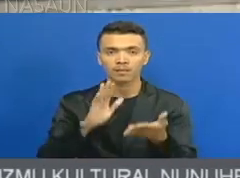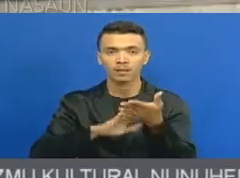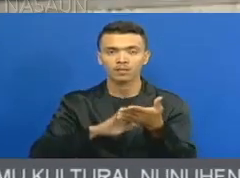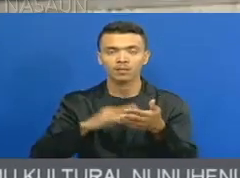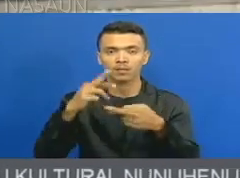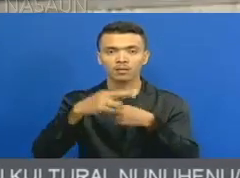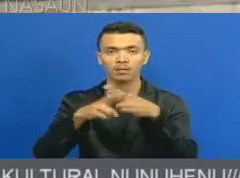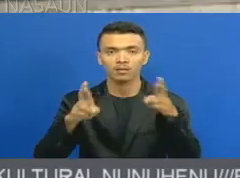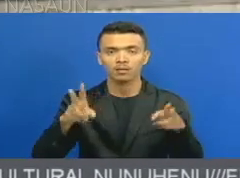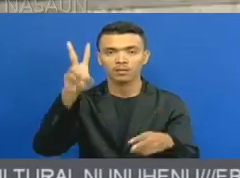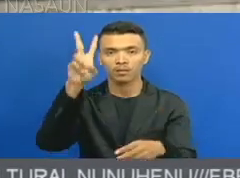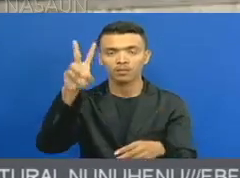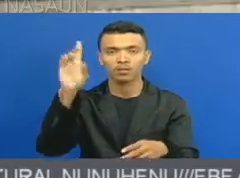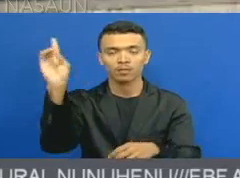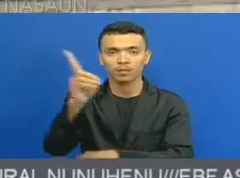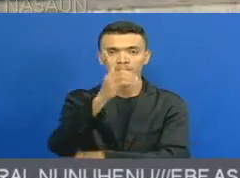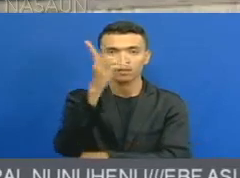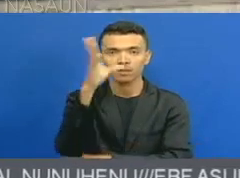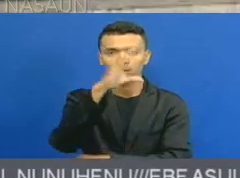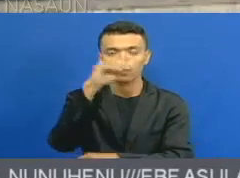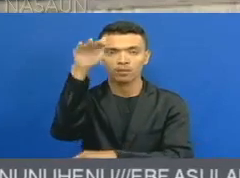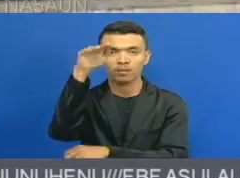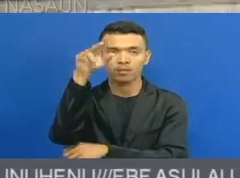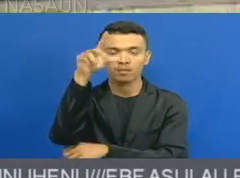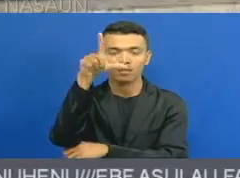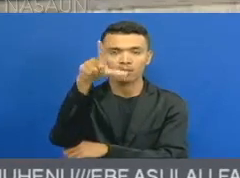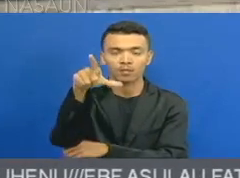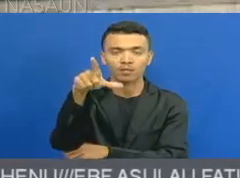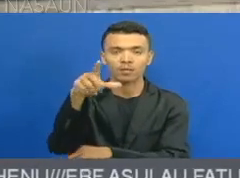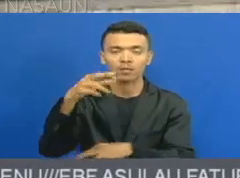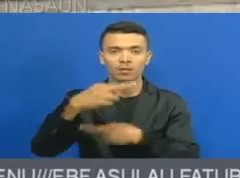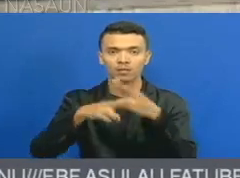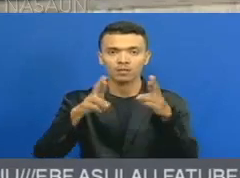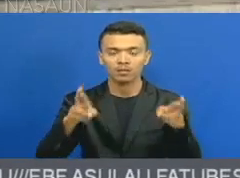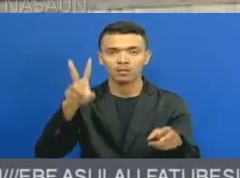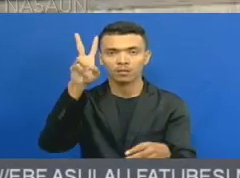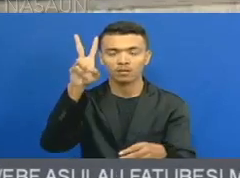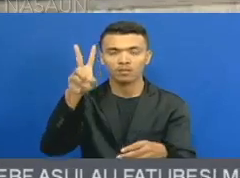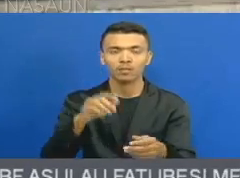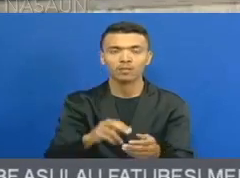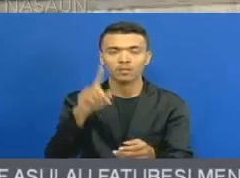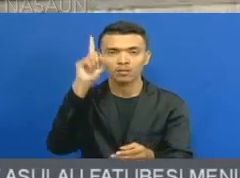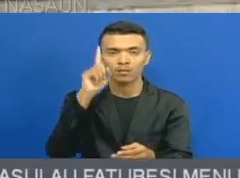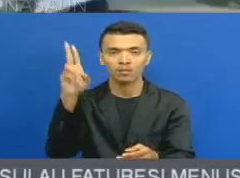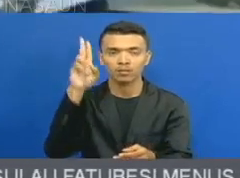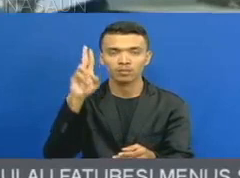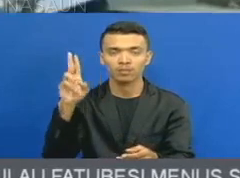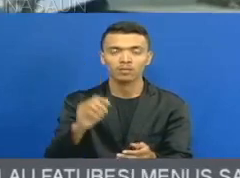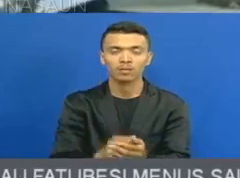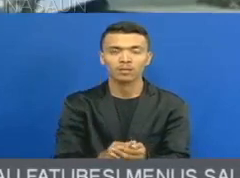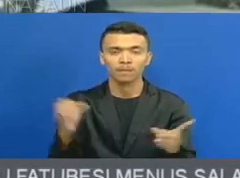merua da dia no lokrai mai bi hena sala rua mai bi hena ya sala ida ma kami je hala pendesnya bi